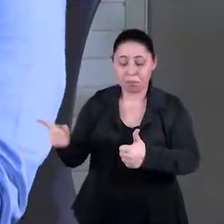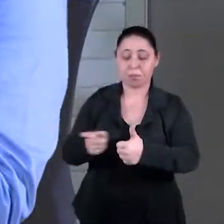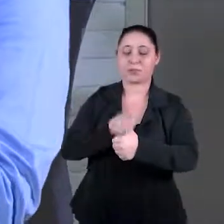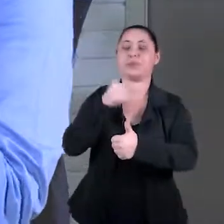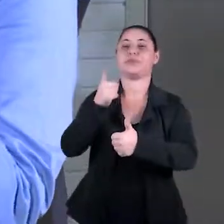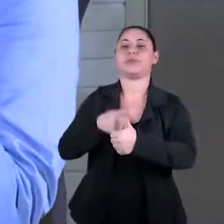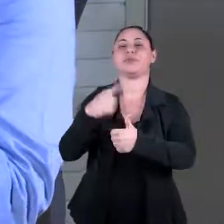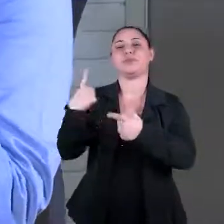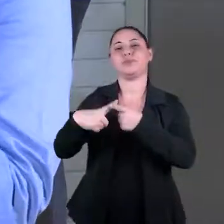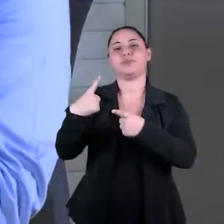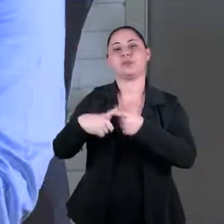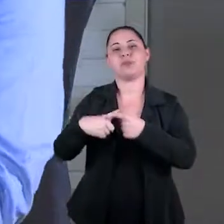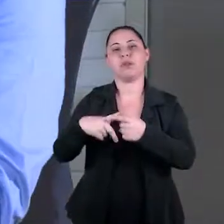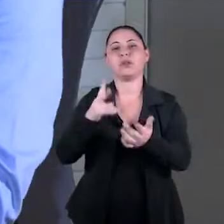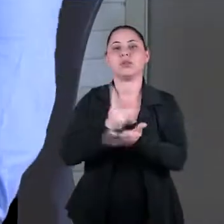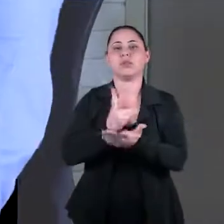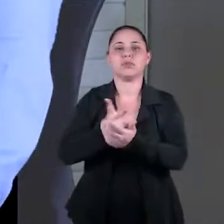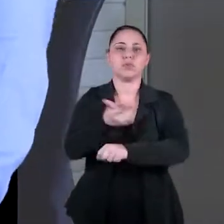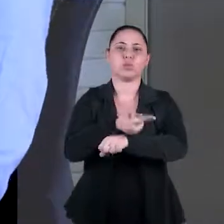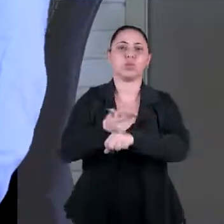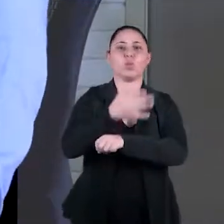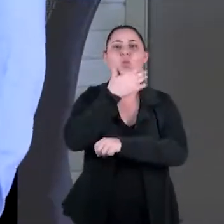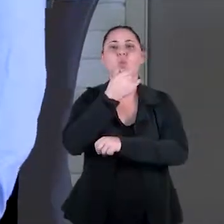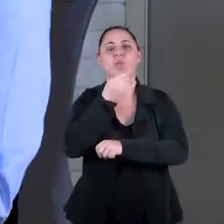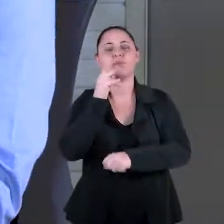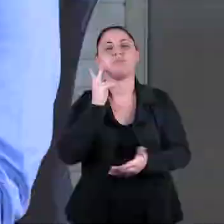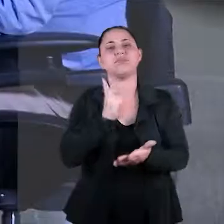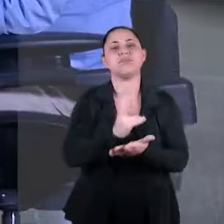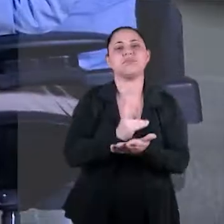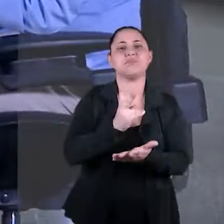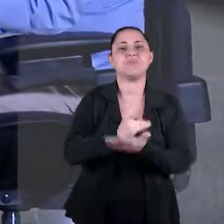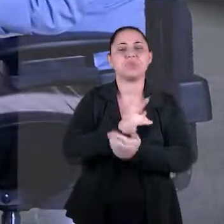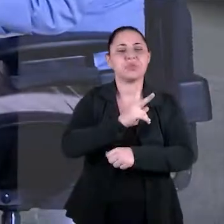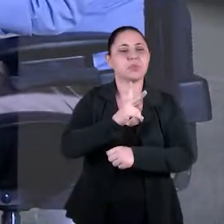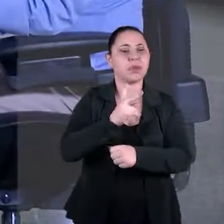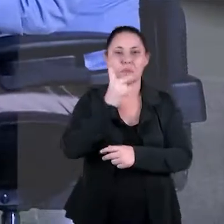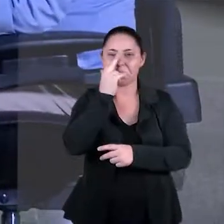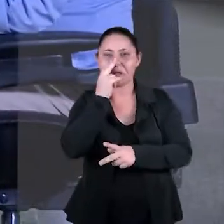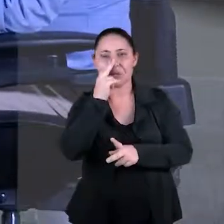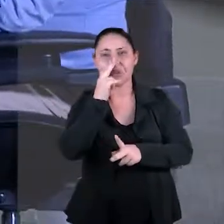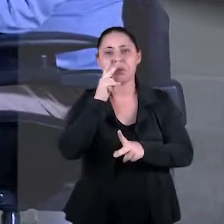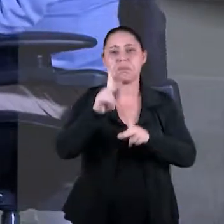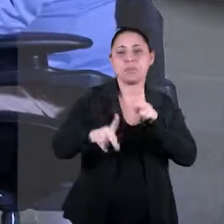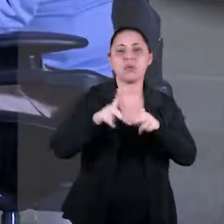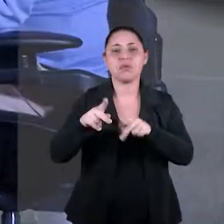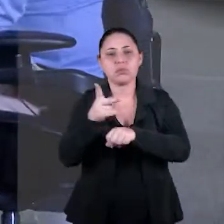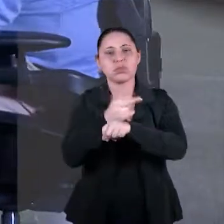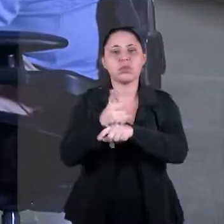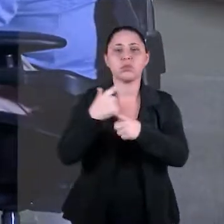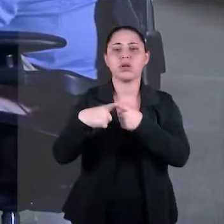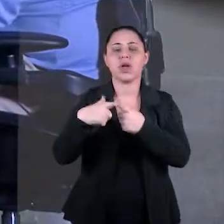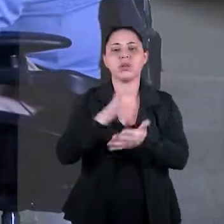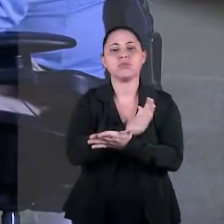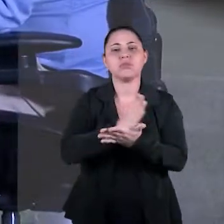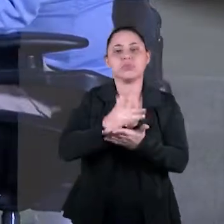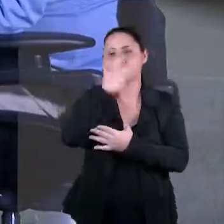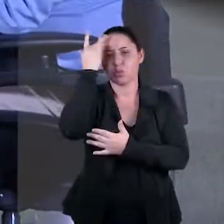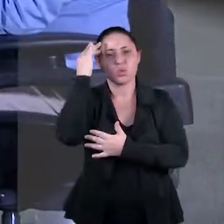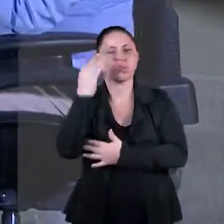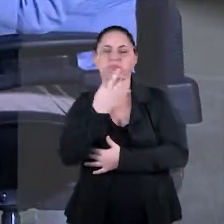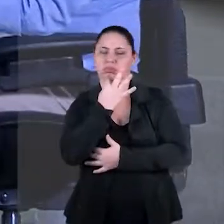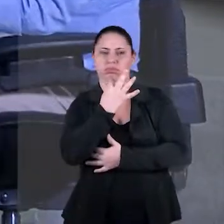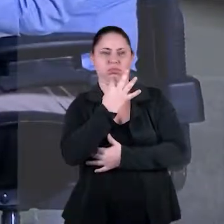uma cirurgia cada vez mais sendo buscada. Ela realmente está popularizando. Porque muitas pessoas, elas nem sabem dessa opção, na